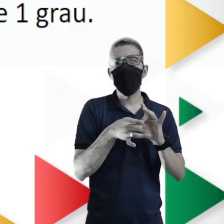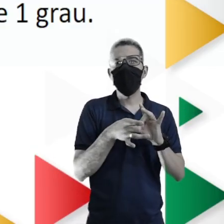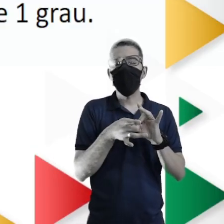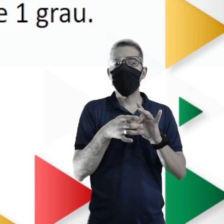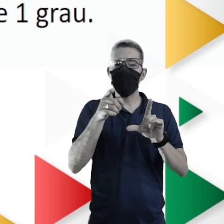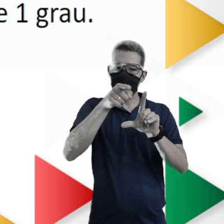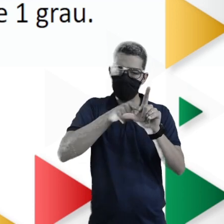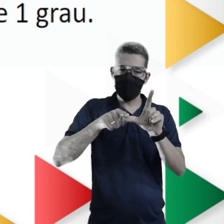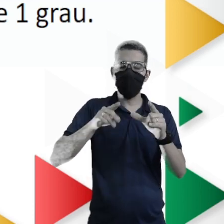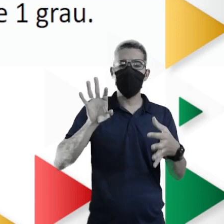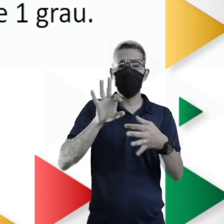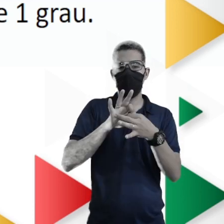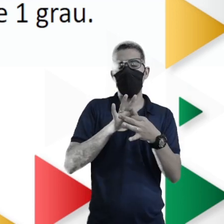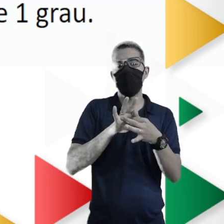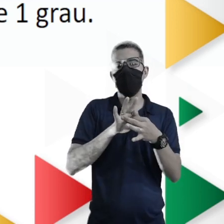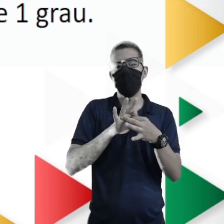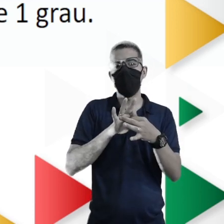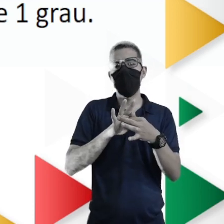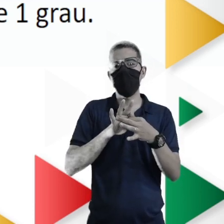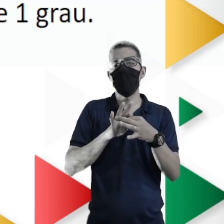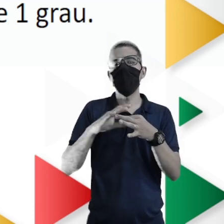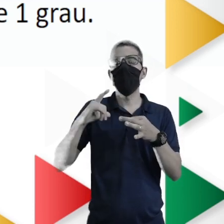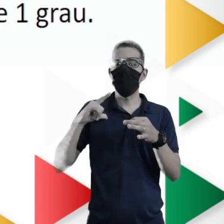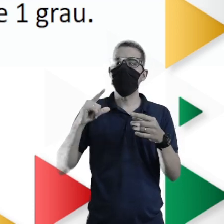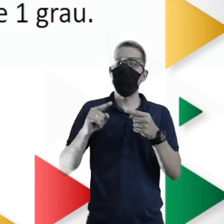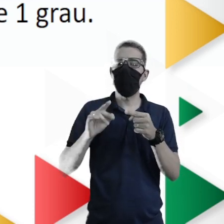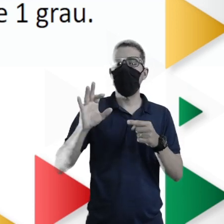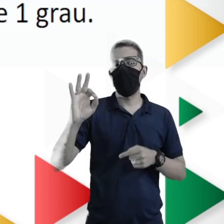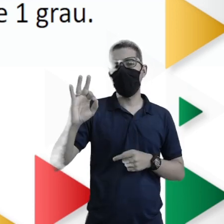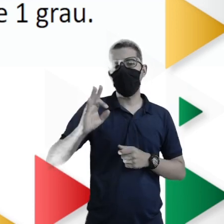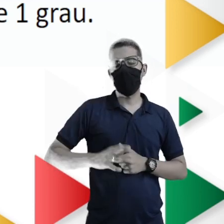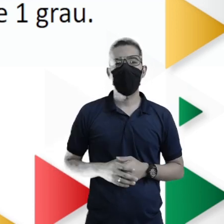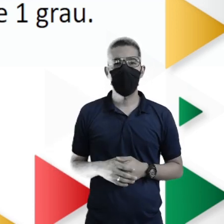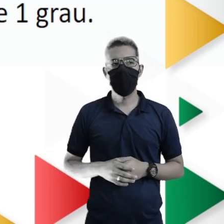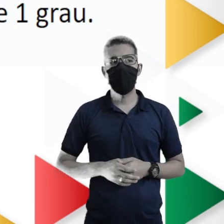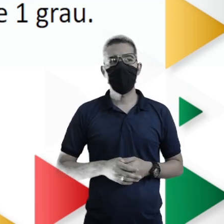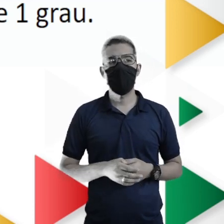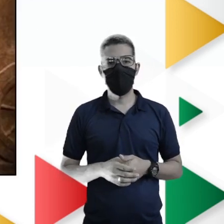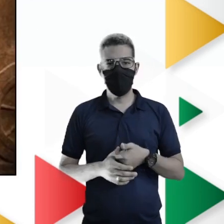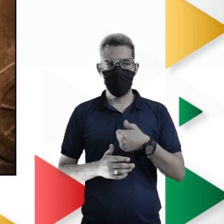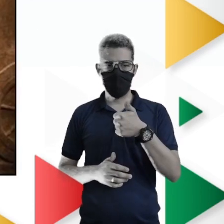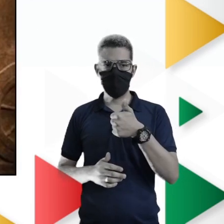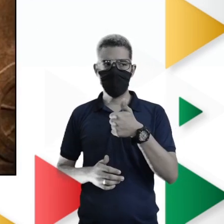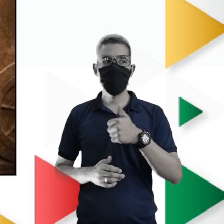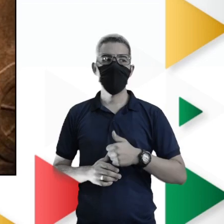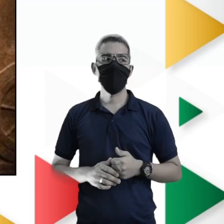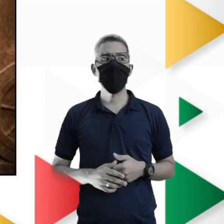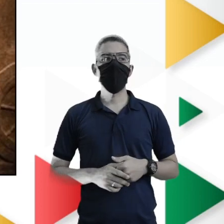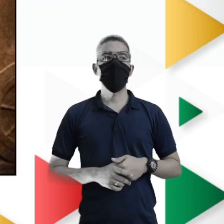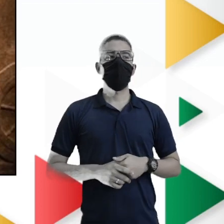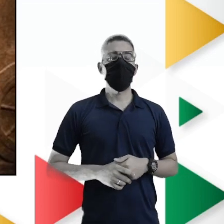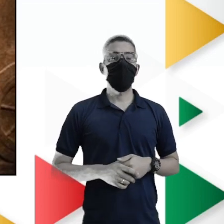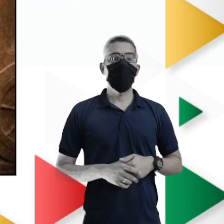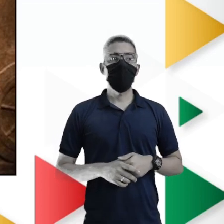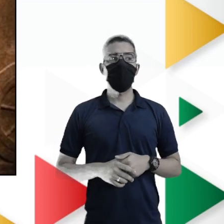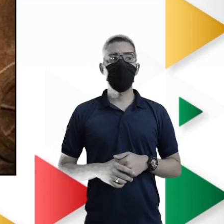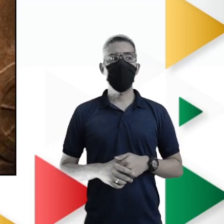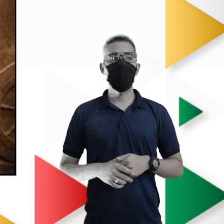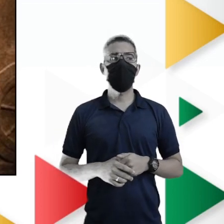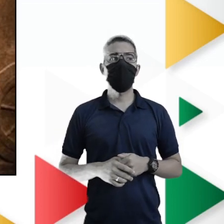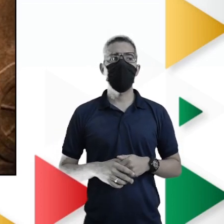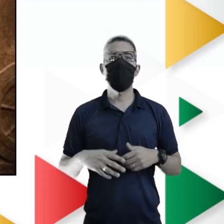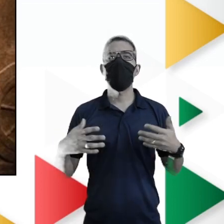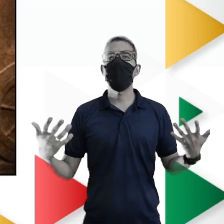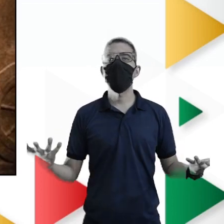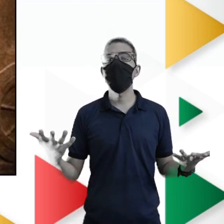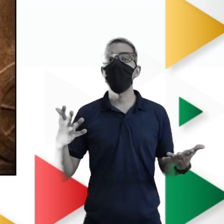um ângulo cuja medida chamamos de grau, ok? Tá certo? Vem comigo, que eu vou te falar